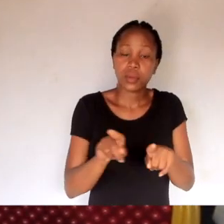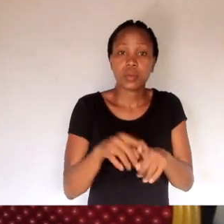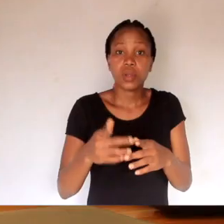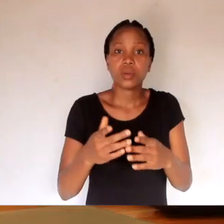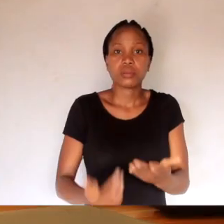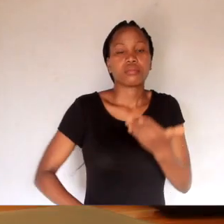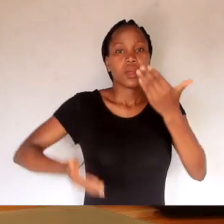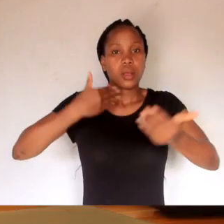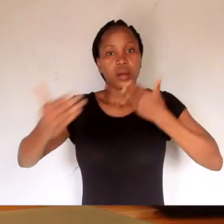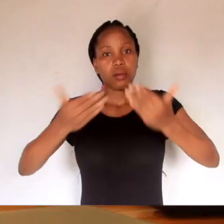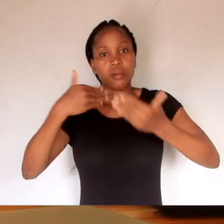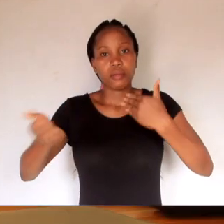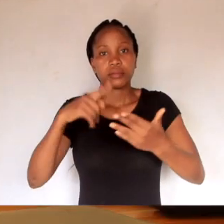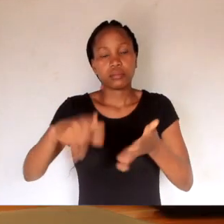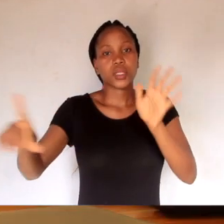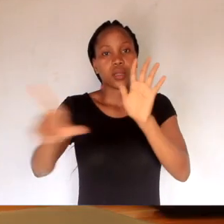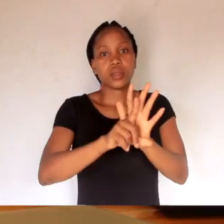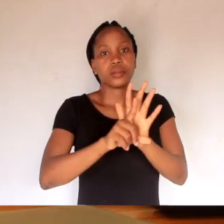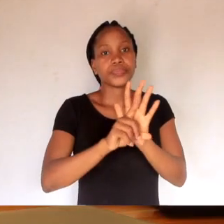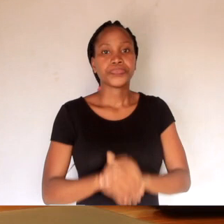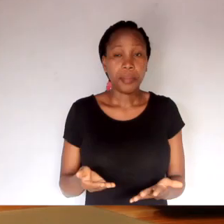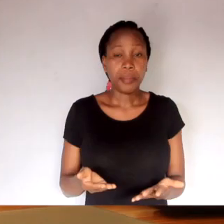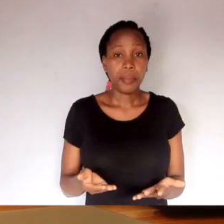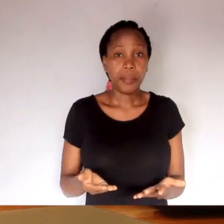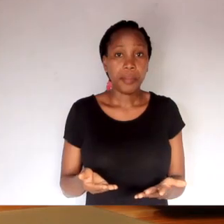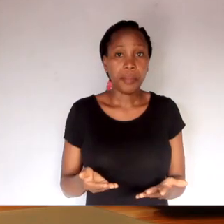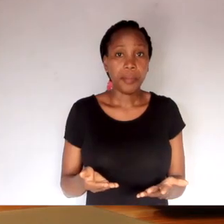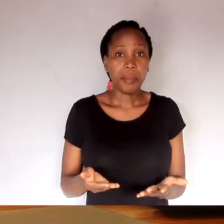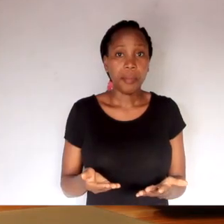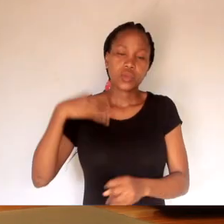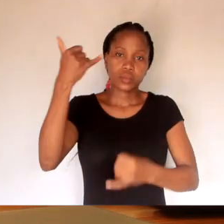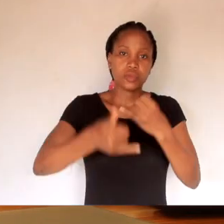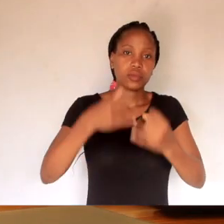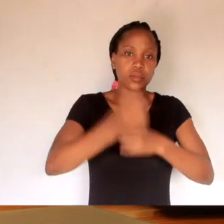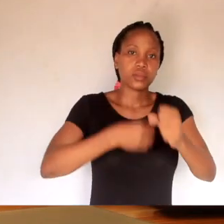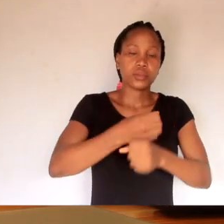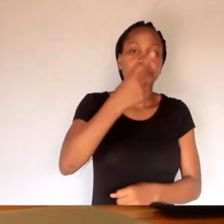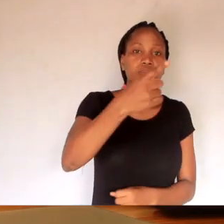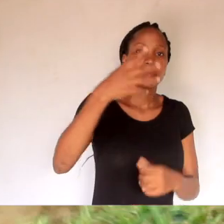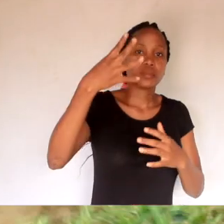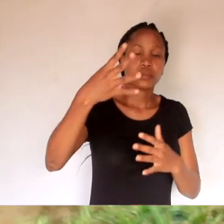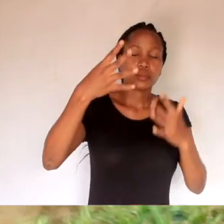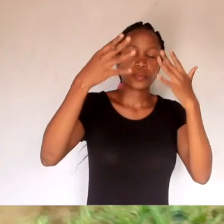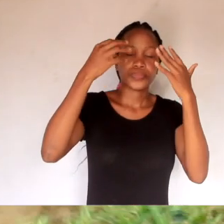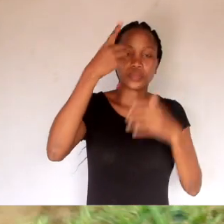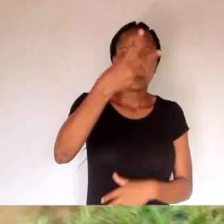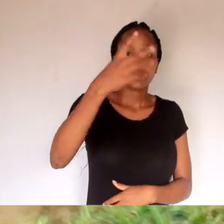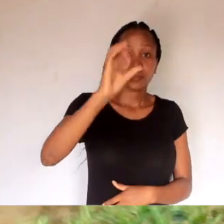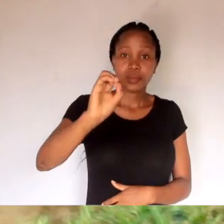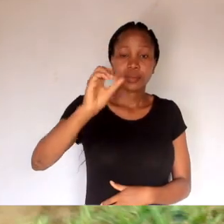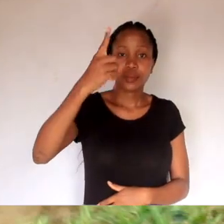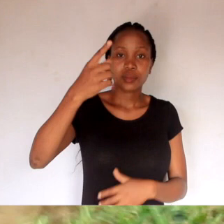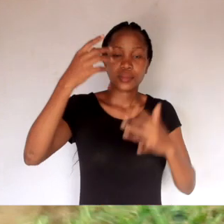despacho. E só em finais de 2018 é que nós conseguimos com que esse despacho fosse revogado. Nós não estamos a falar